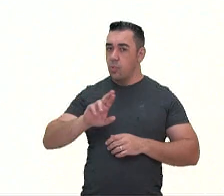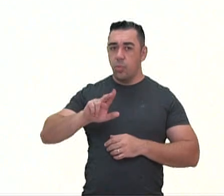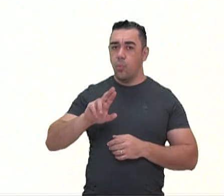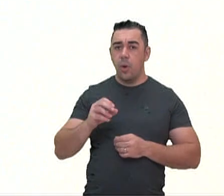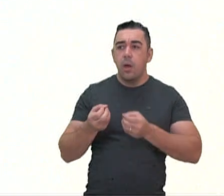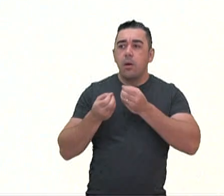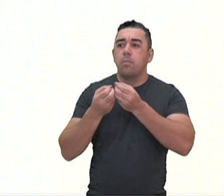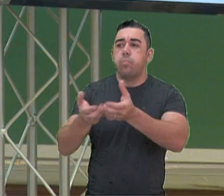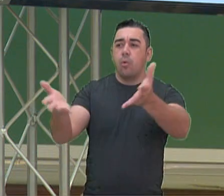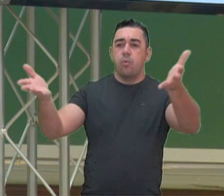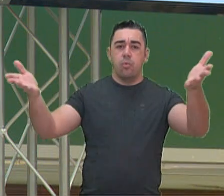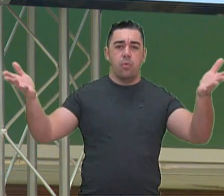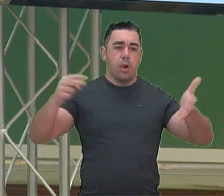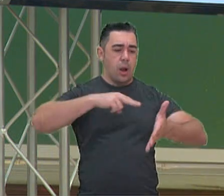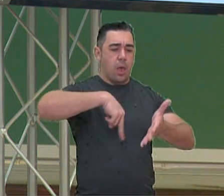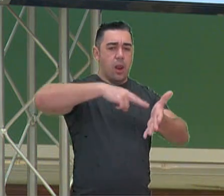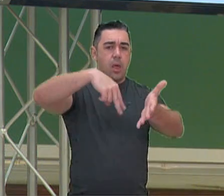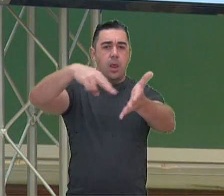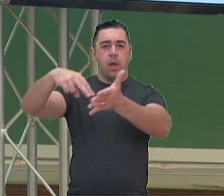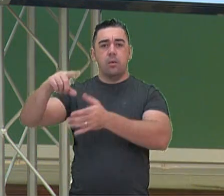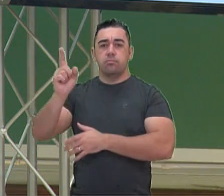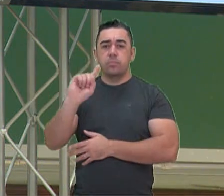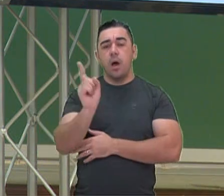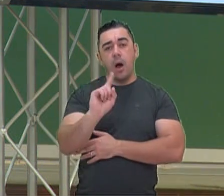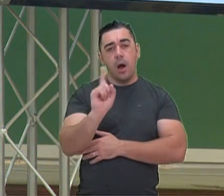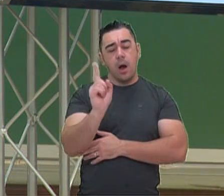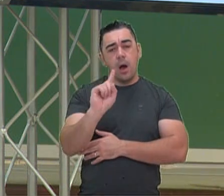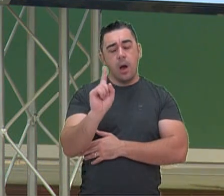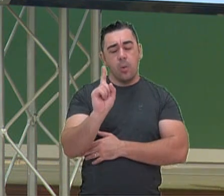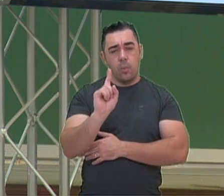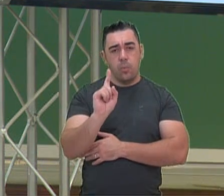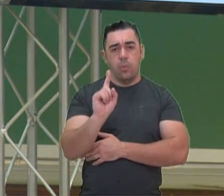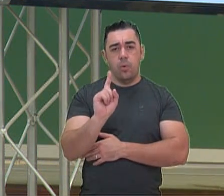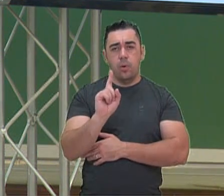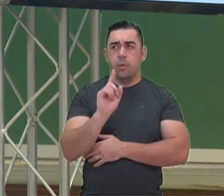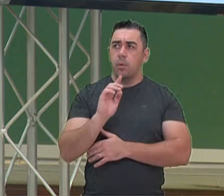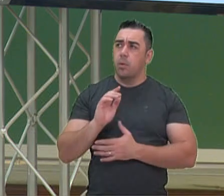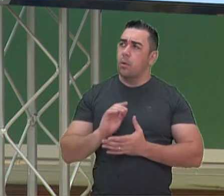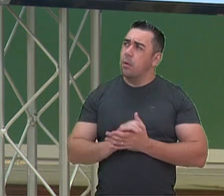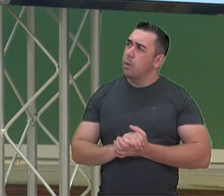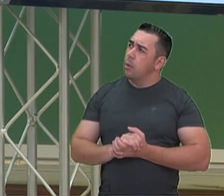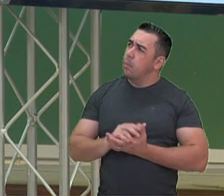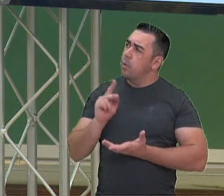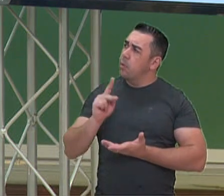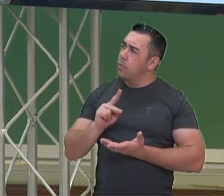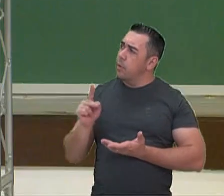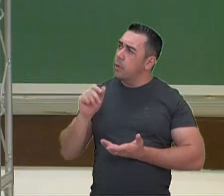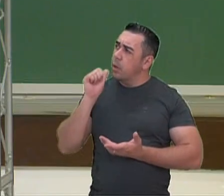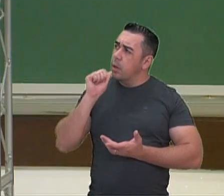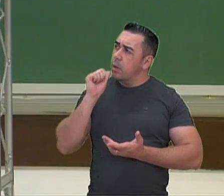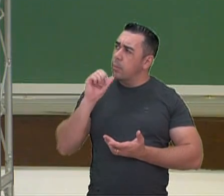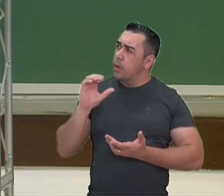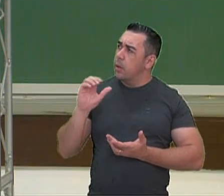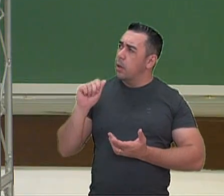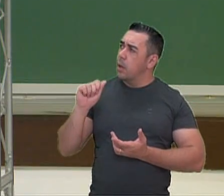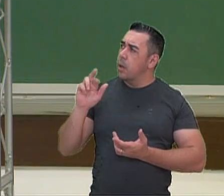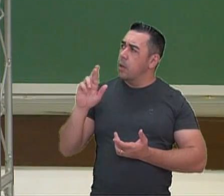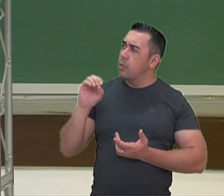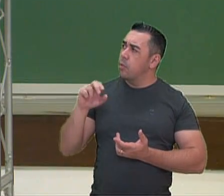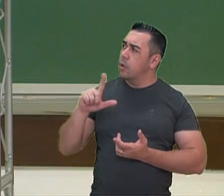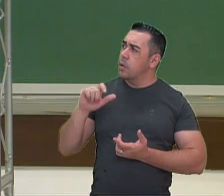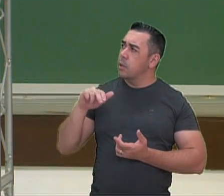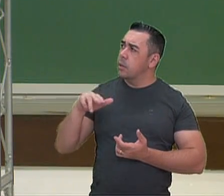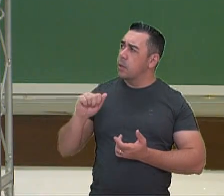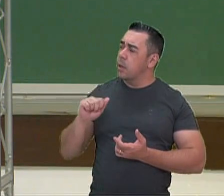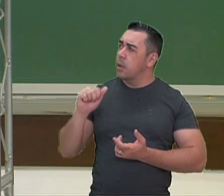lido. Professora, mas você disse que a Carolina Maria de Jesus, ela escreveu